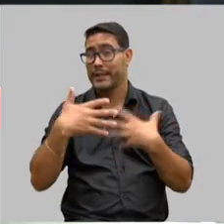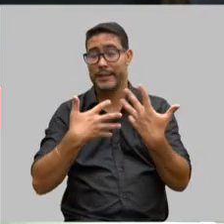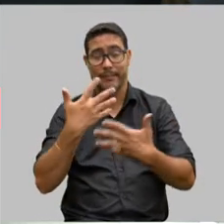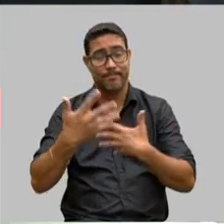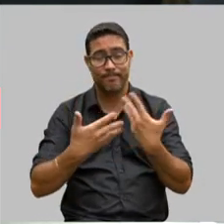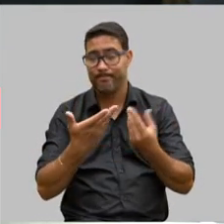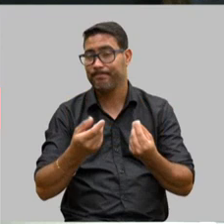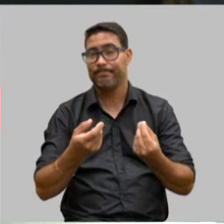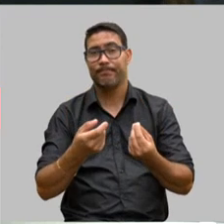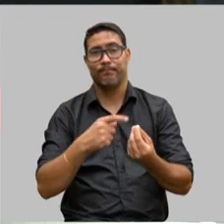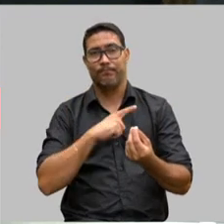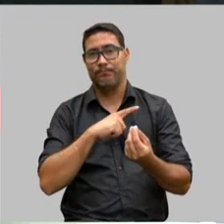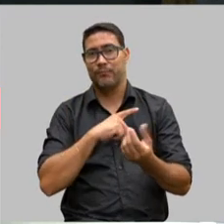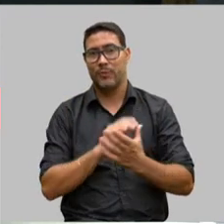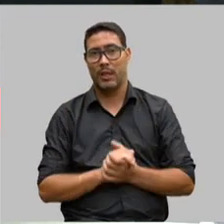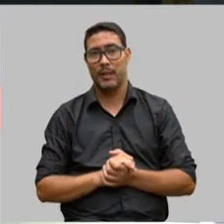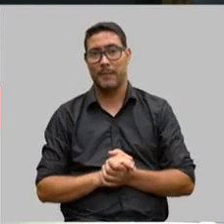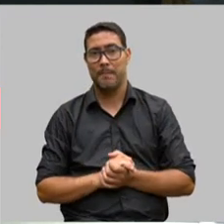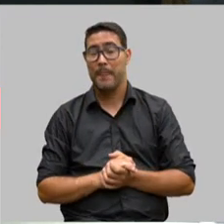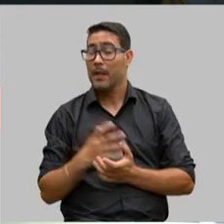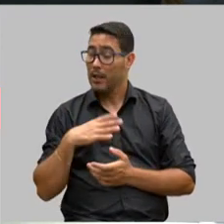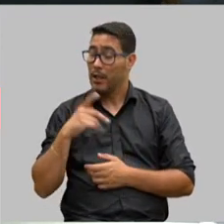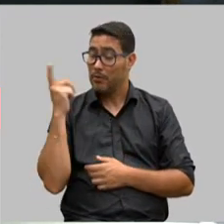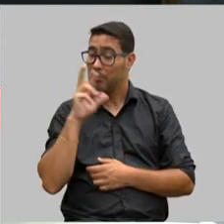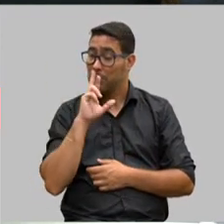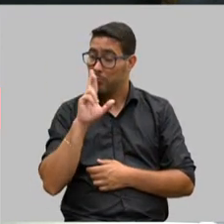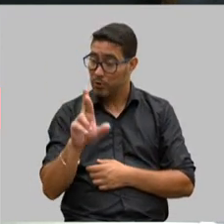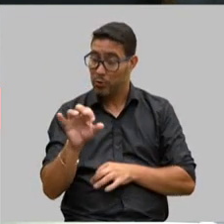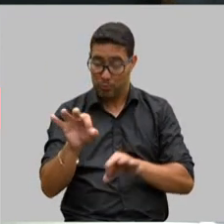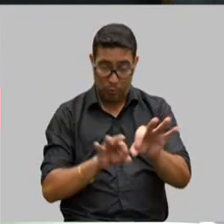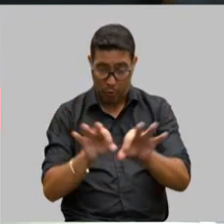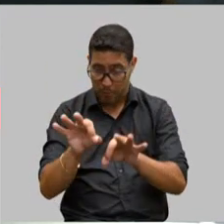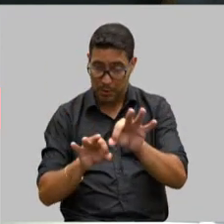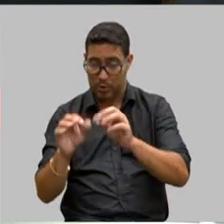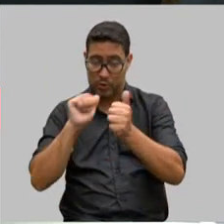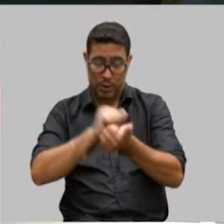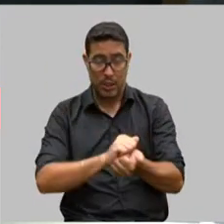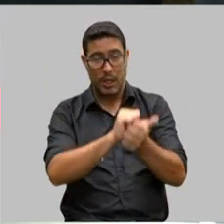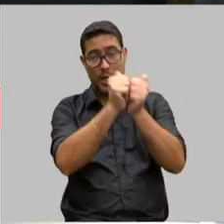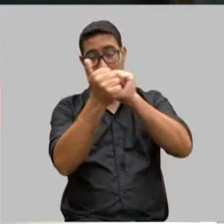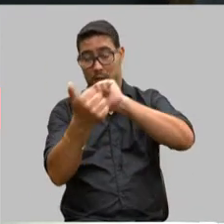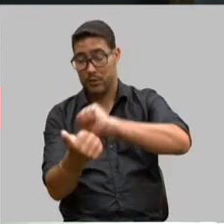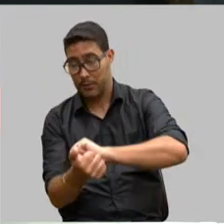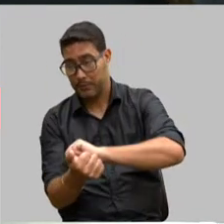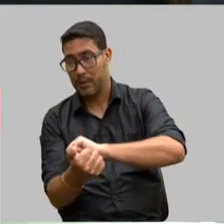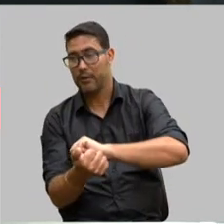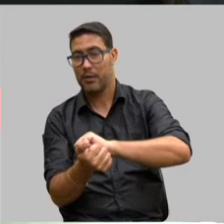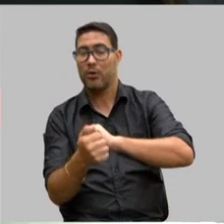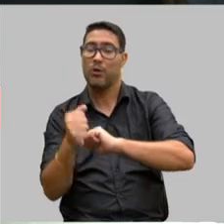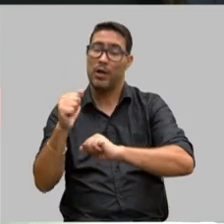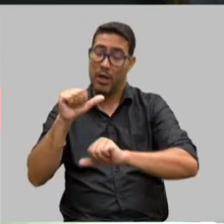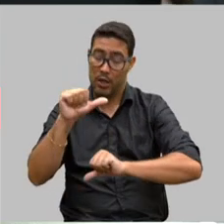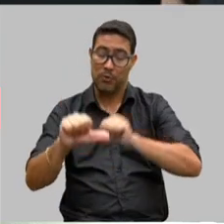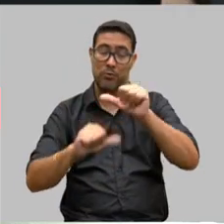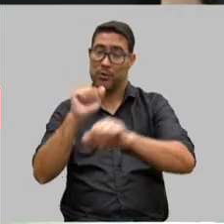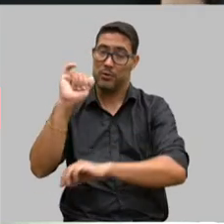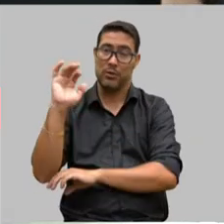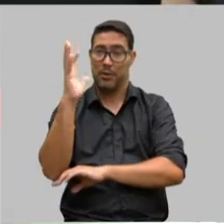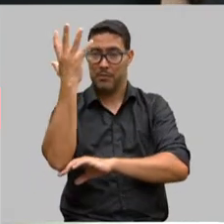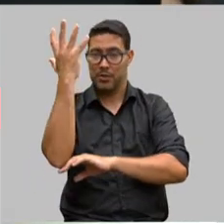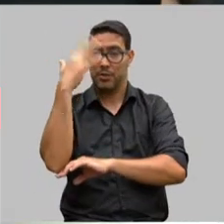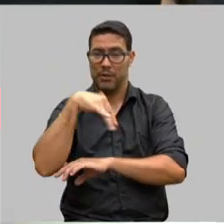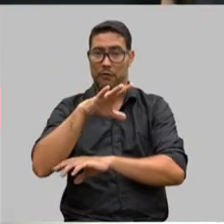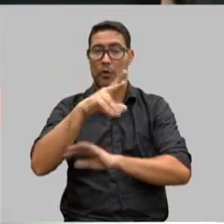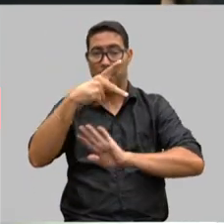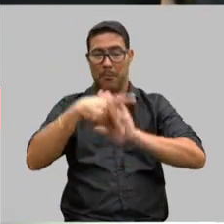foi o primeiro a responder com um plano setorial de adaptação e mitigação às mudanças climáticas, que foi o plano ABC, que